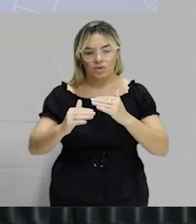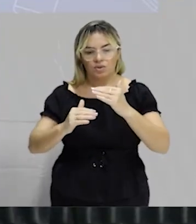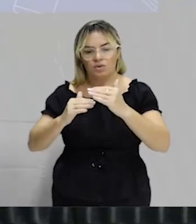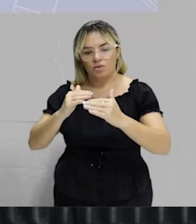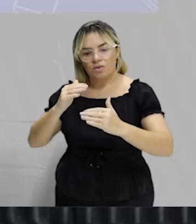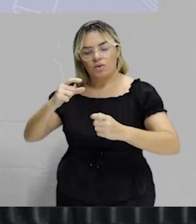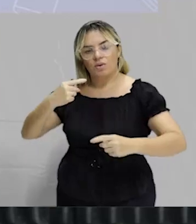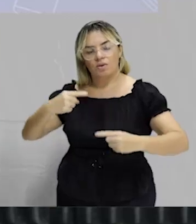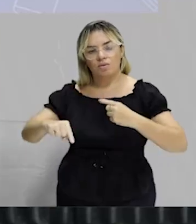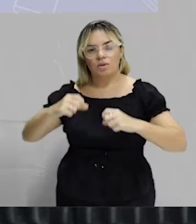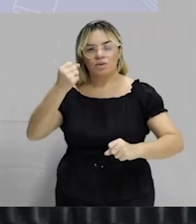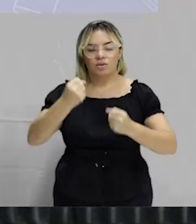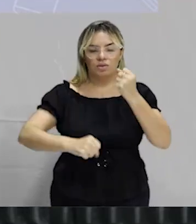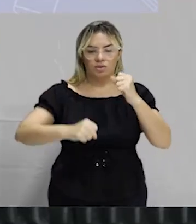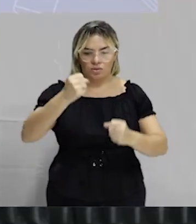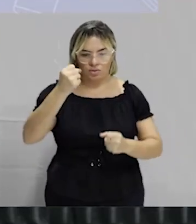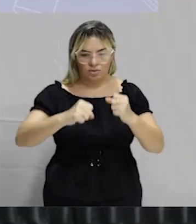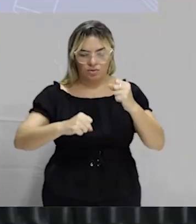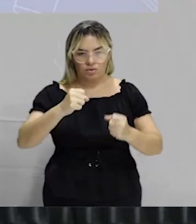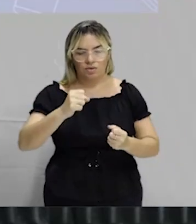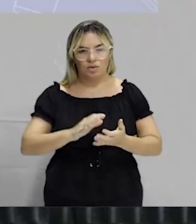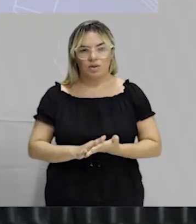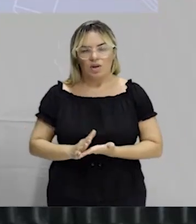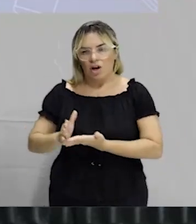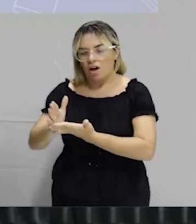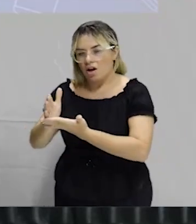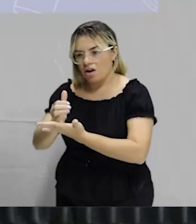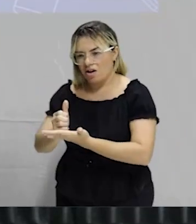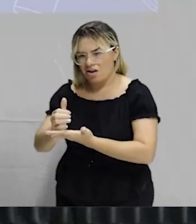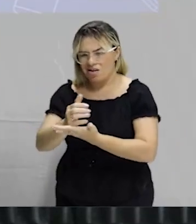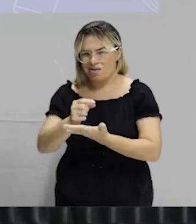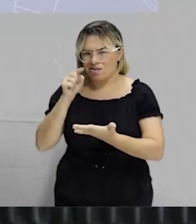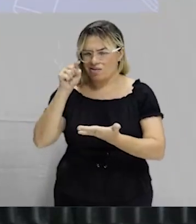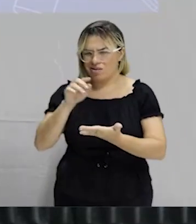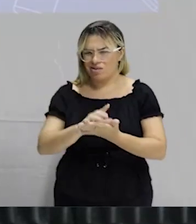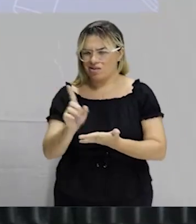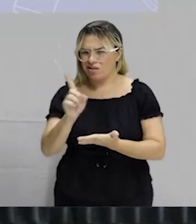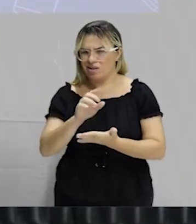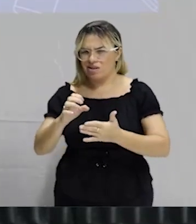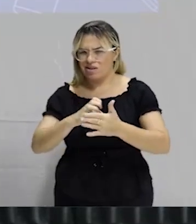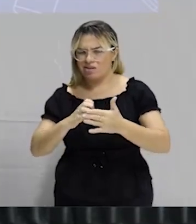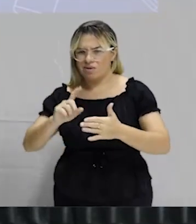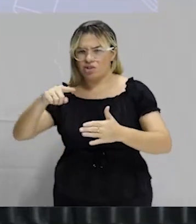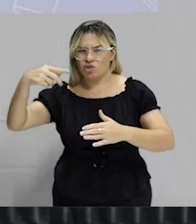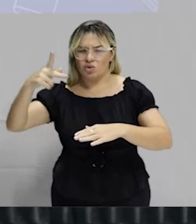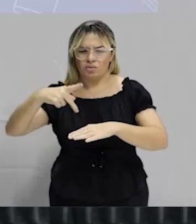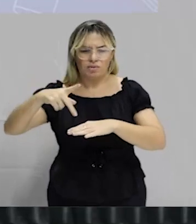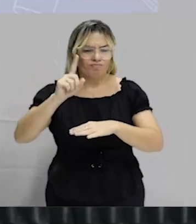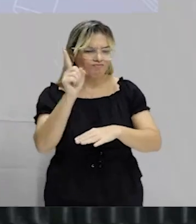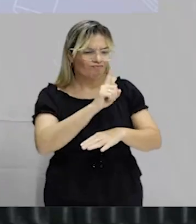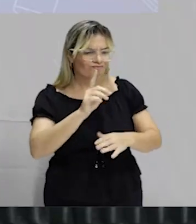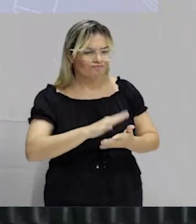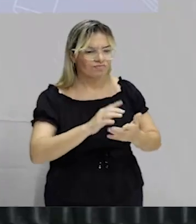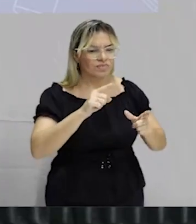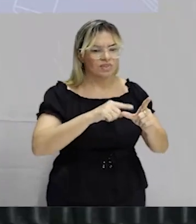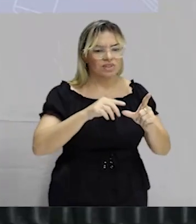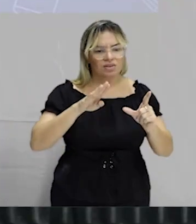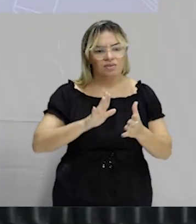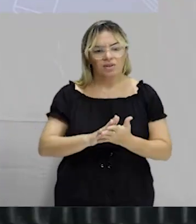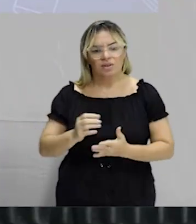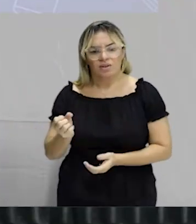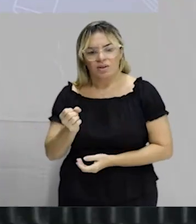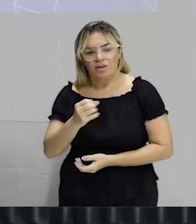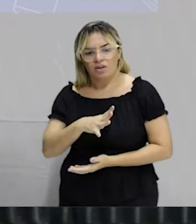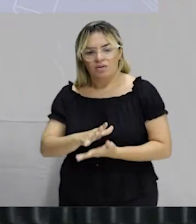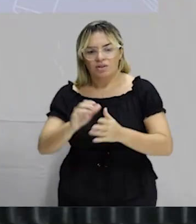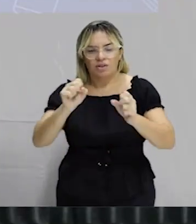industrial. Olha só, atrair empresas estrangeiras, não foi essa a resposta. Reformular o sistema fundiário brasileiro, Vargas não